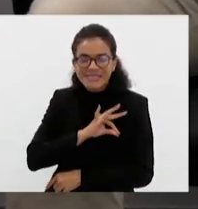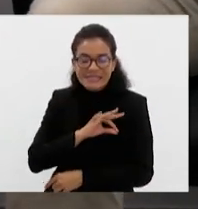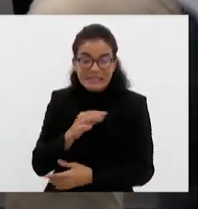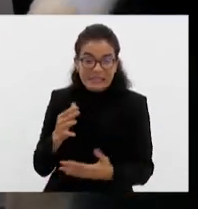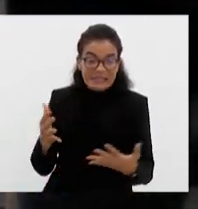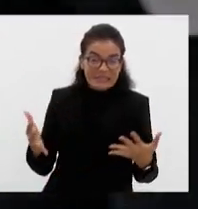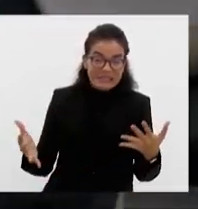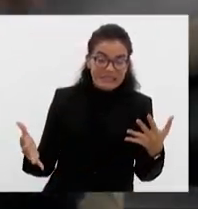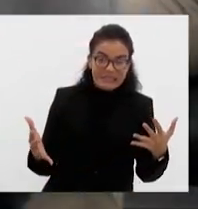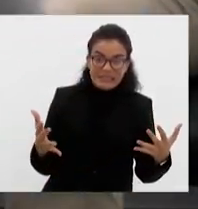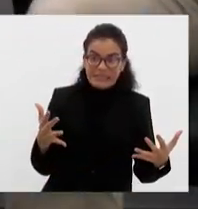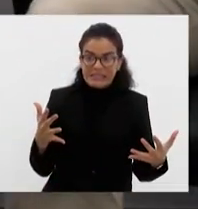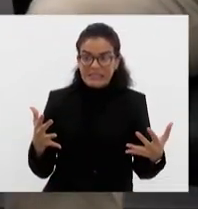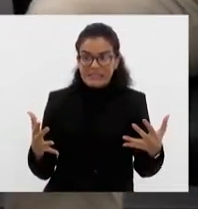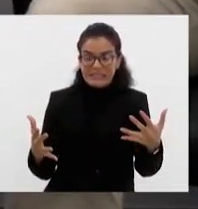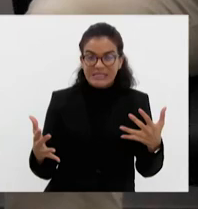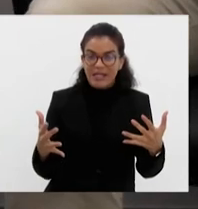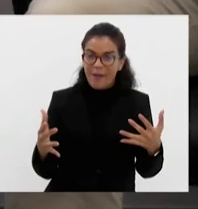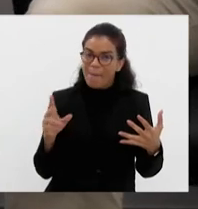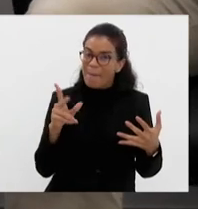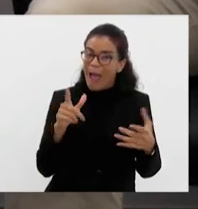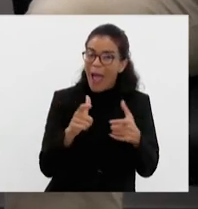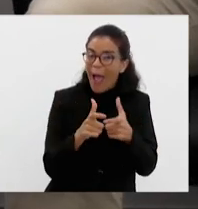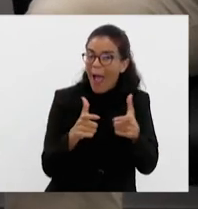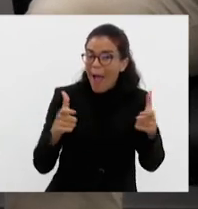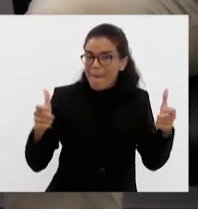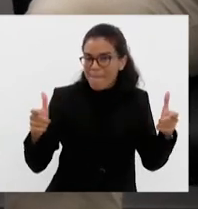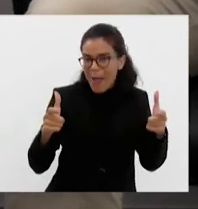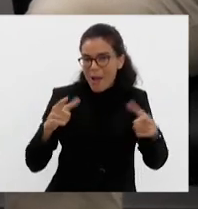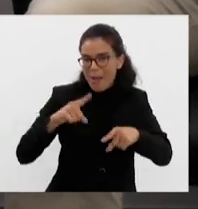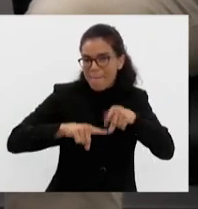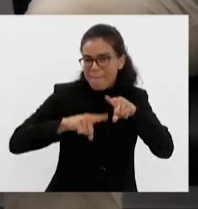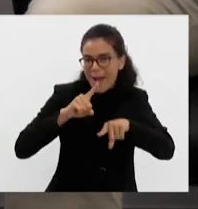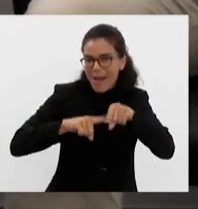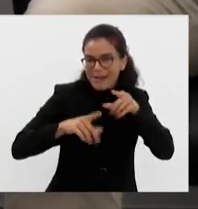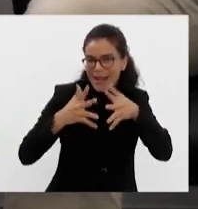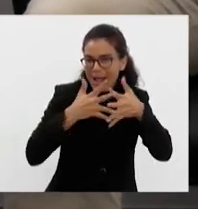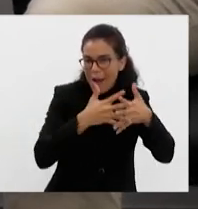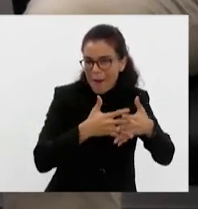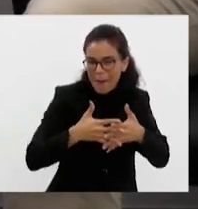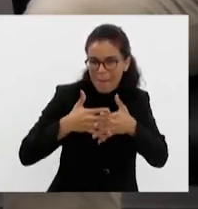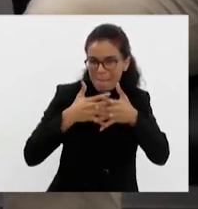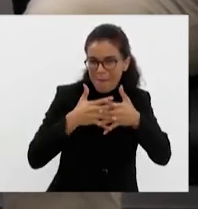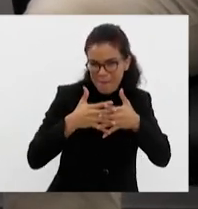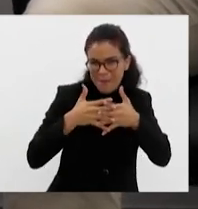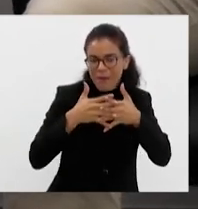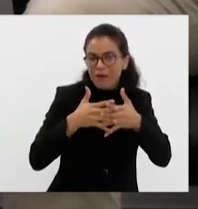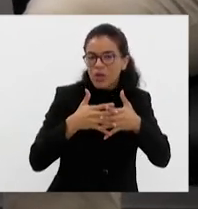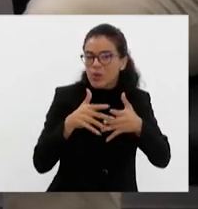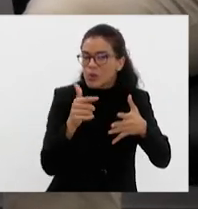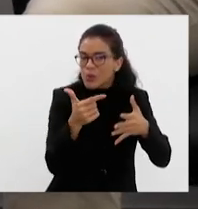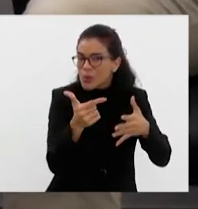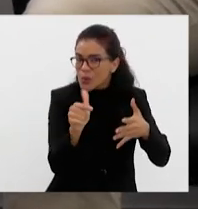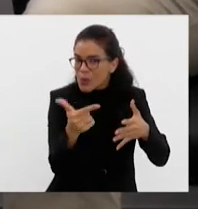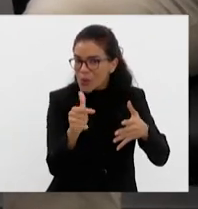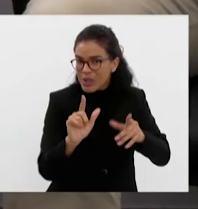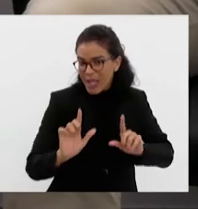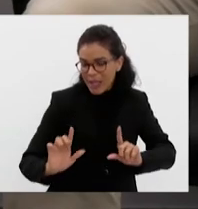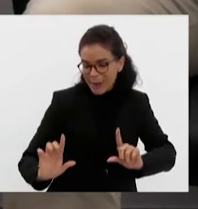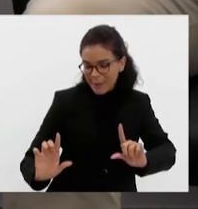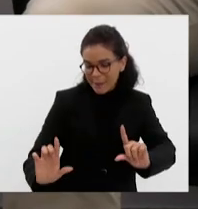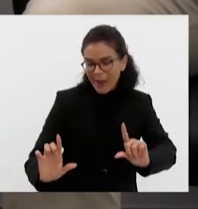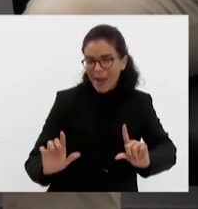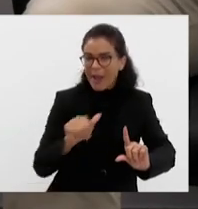Sabe, a maioria das cargas necessariamente não tem origem nem a placa do Rio